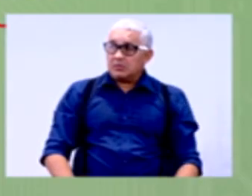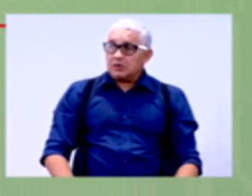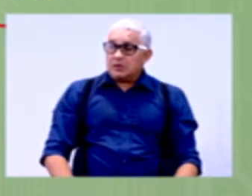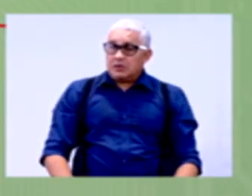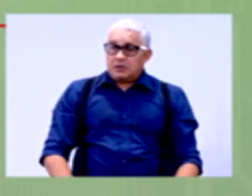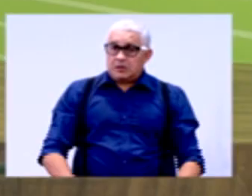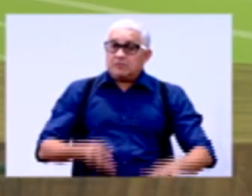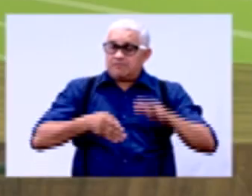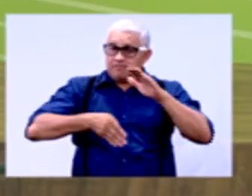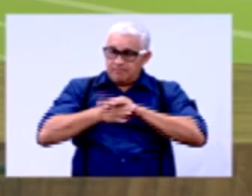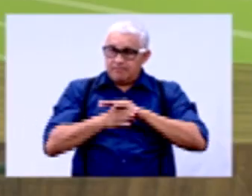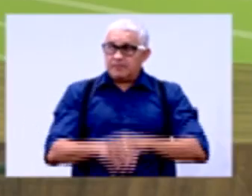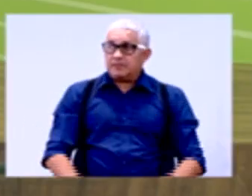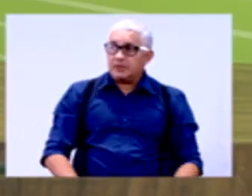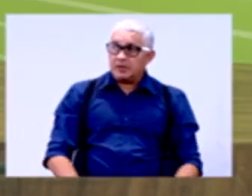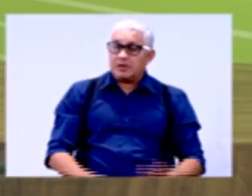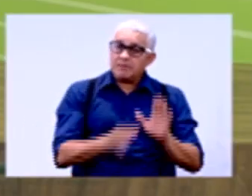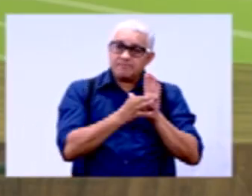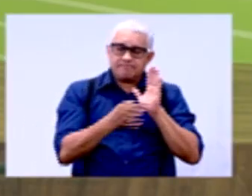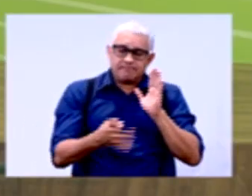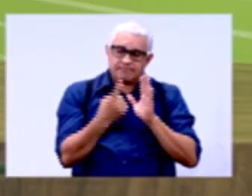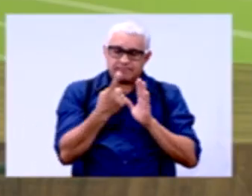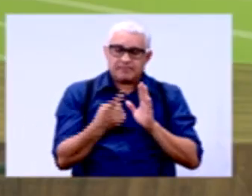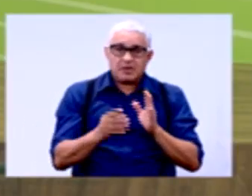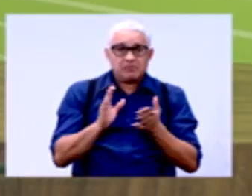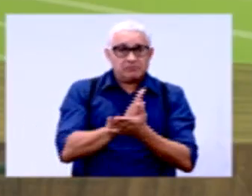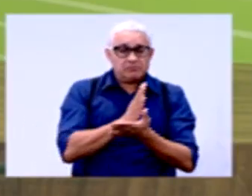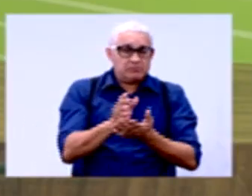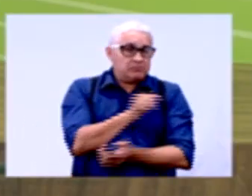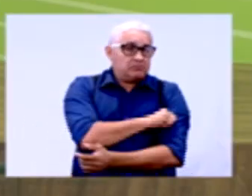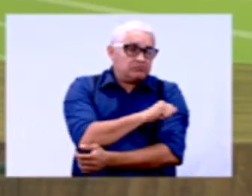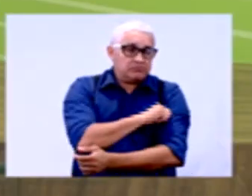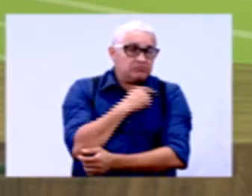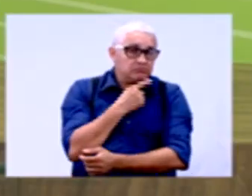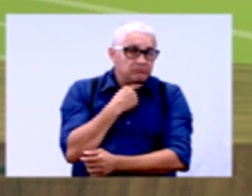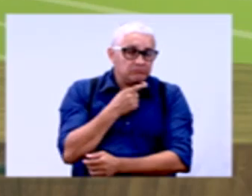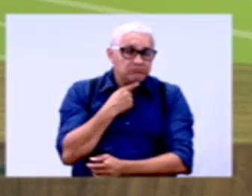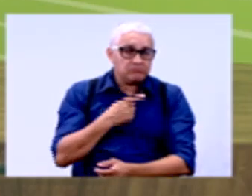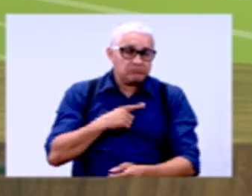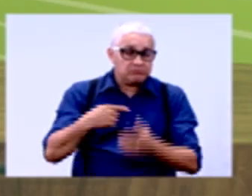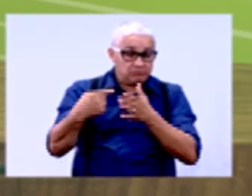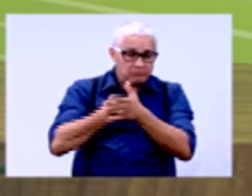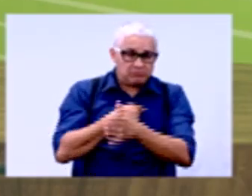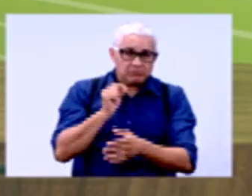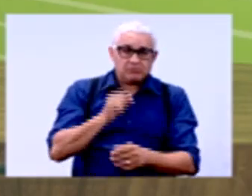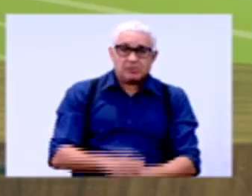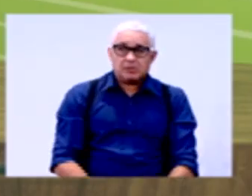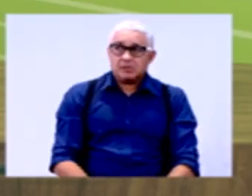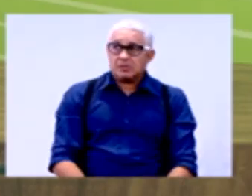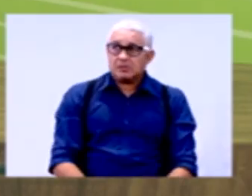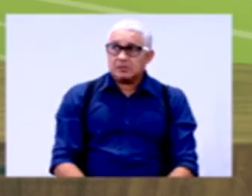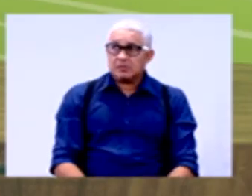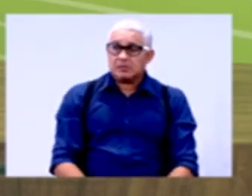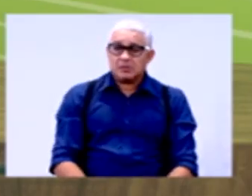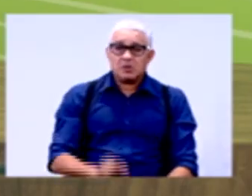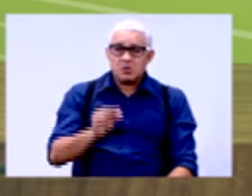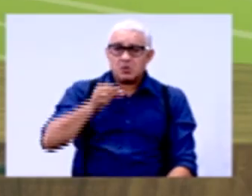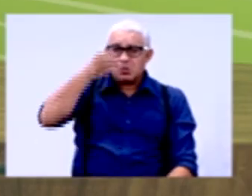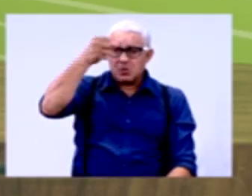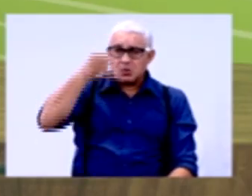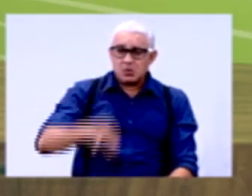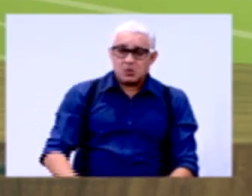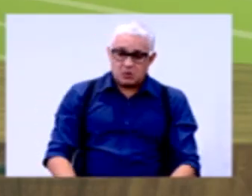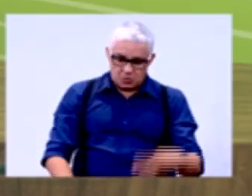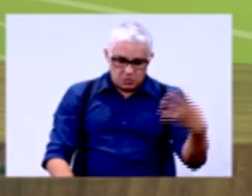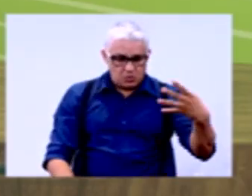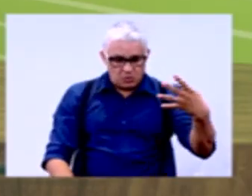um comentário, porque alguns alunos questionaram para que a gente falasse um pouquinho mais sobre a questão